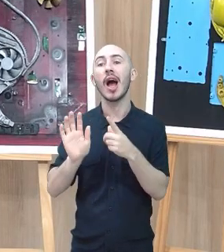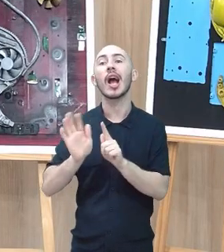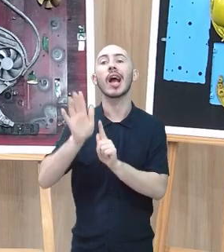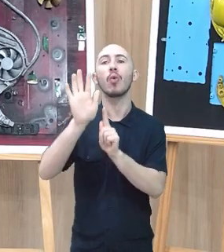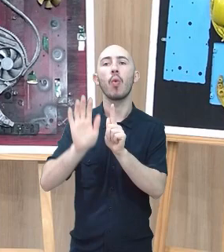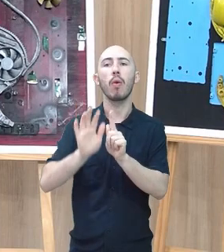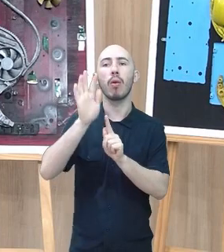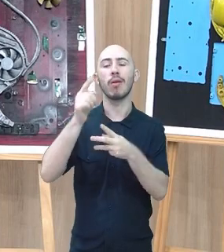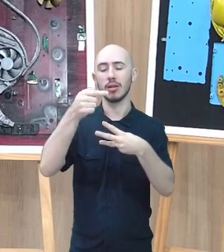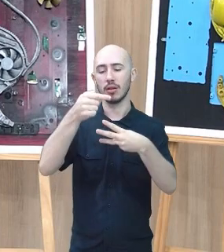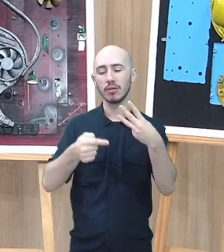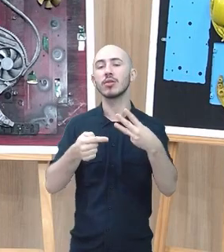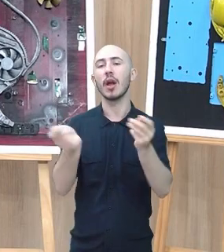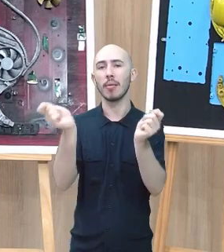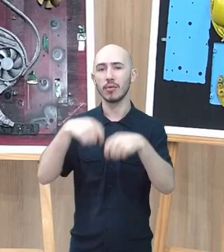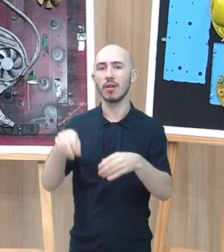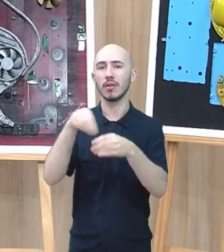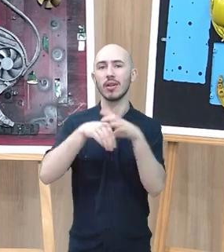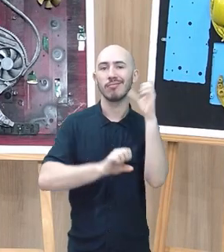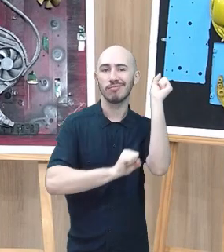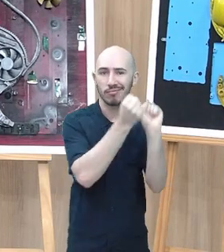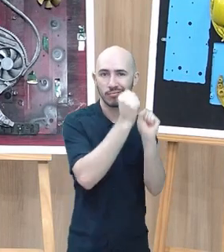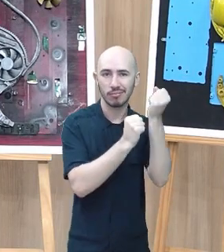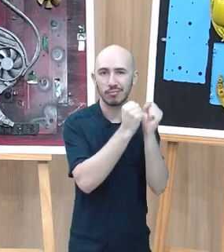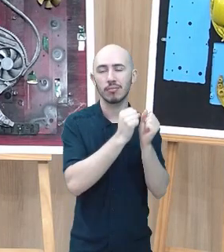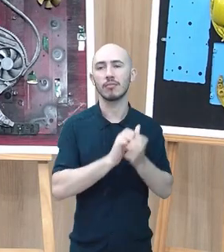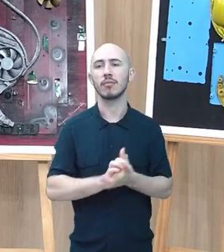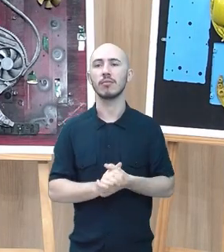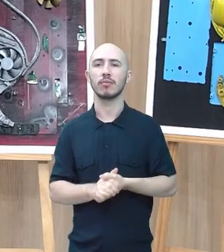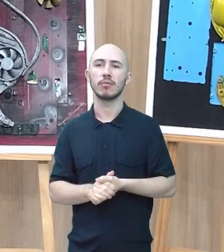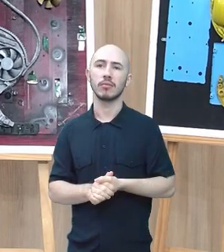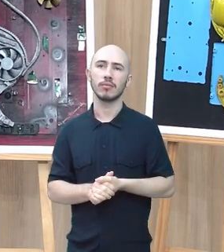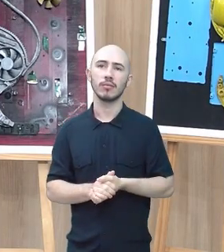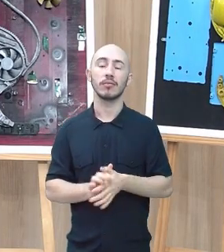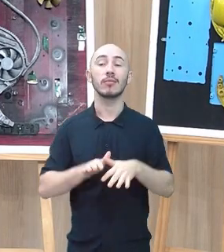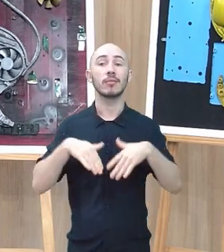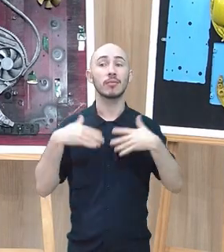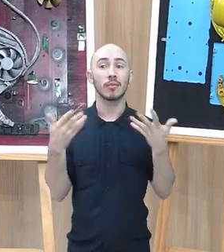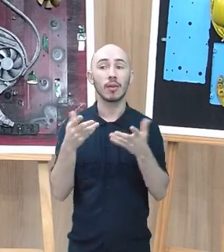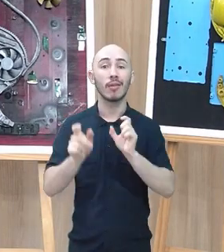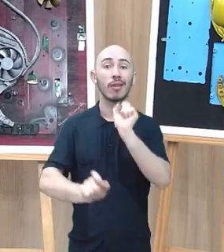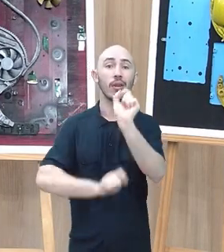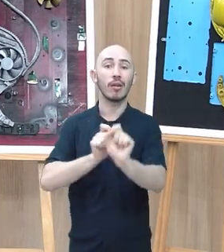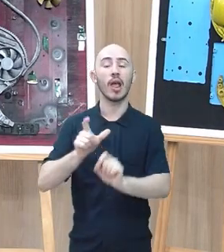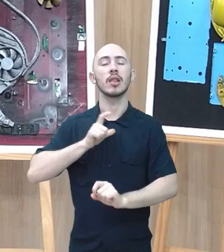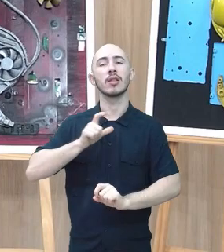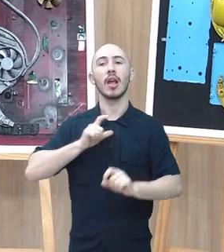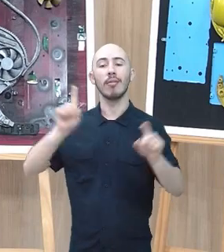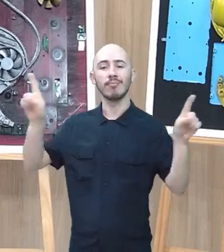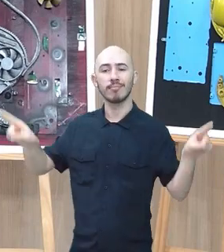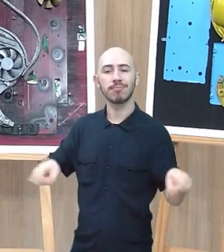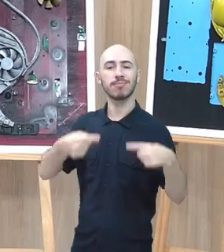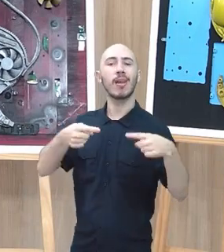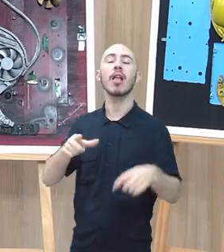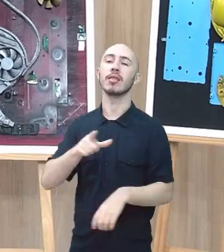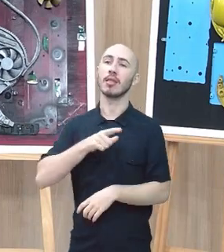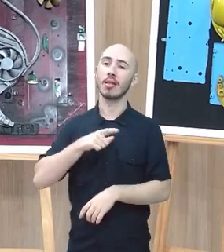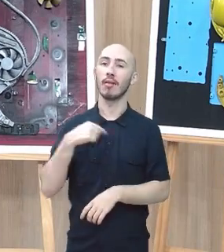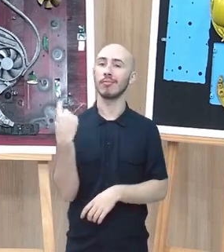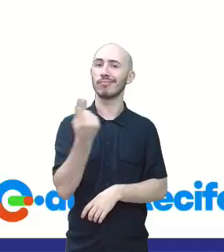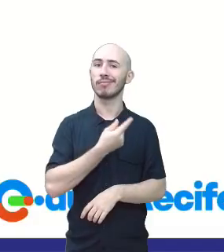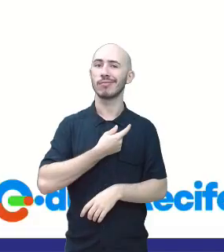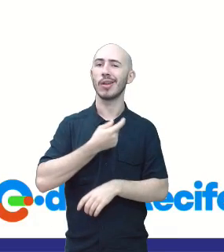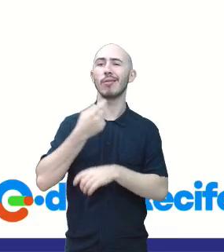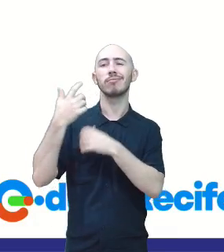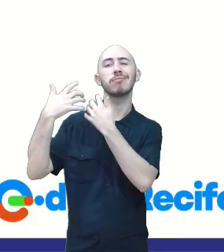nas indústrias, certo? Nas fábricas. Bom, aqui eu trago um desafio, né, para a gente refletir aí.